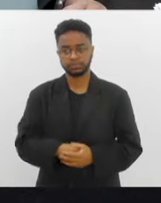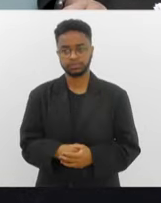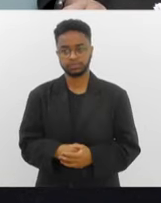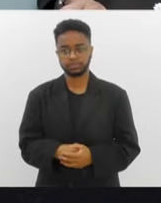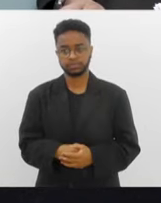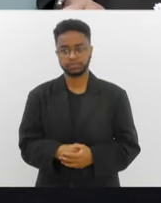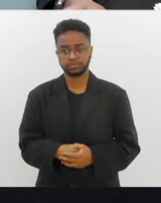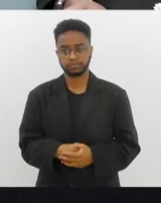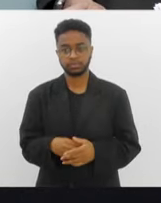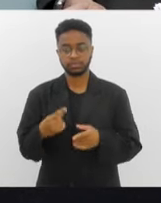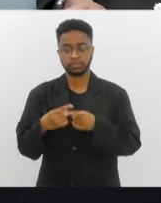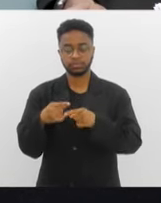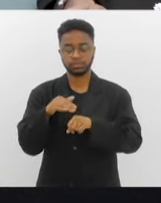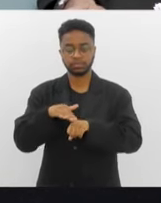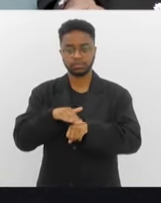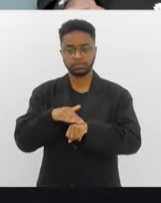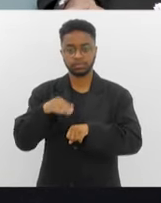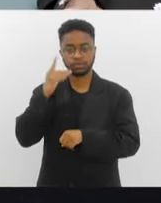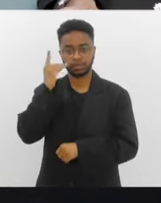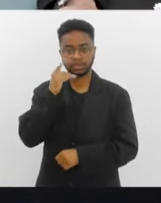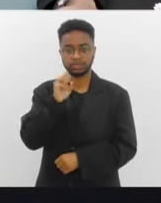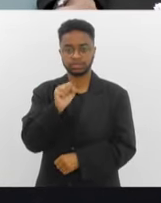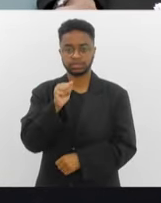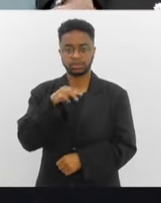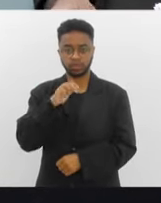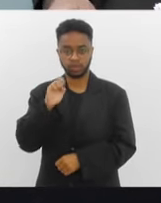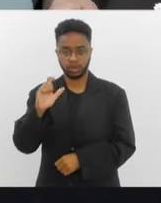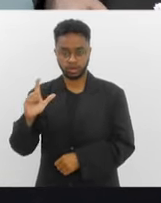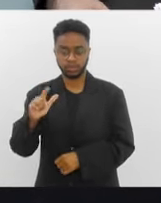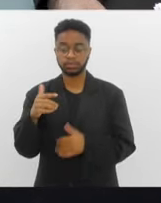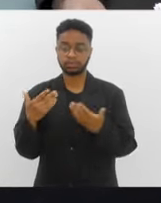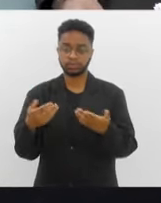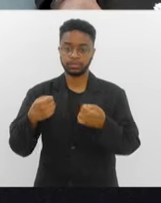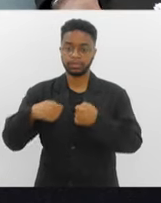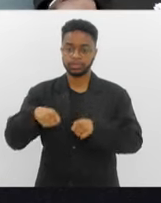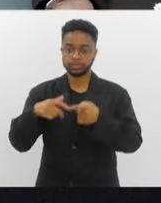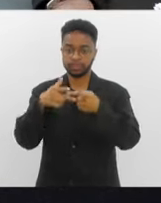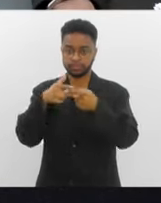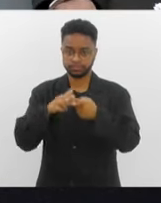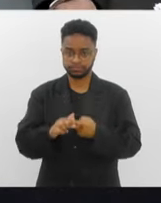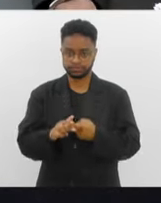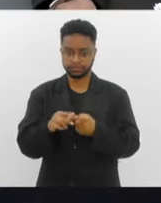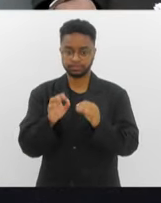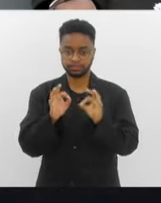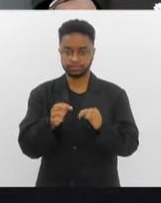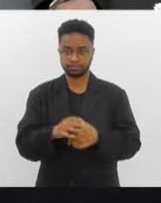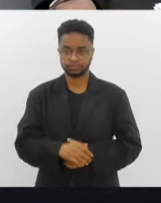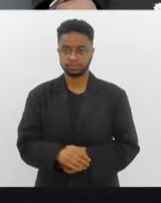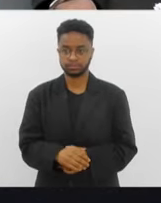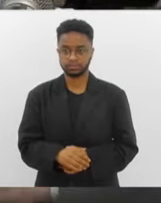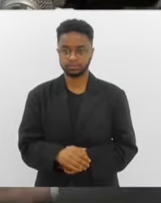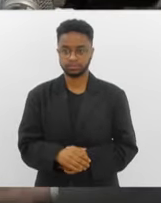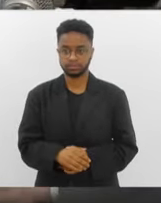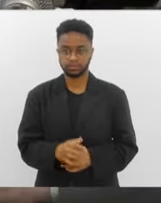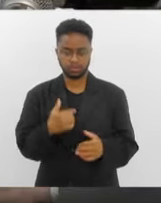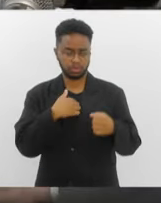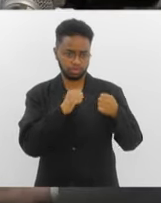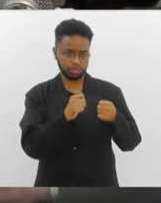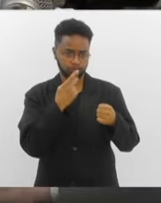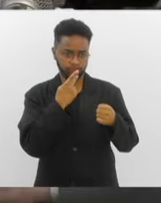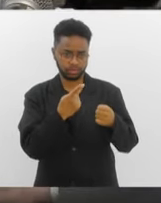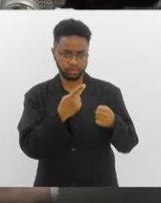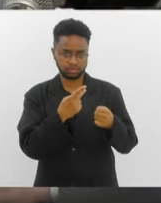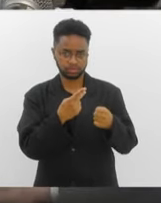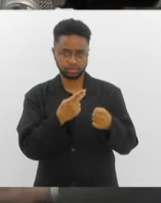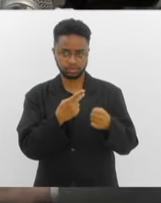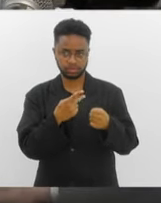porque conversamos com o deputado Samuel Malafaia e precisava de aperfeiçoamento. Vossa Excelência, me dá uma parte. Oi.